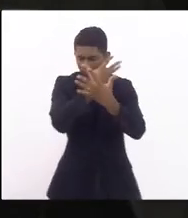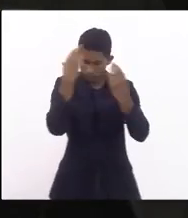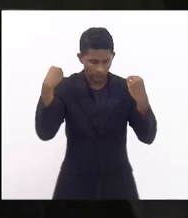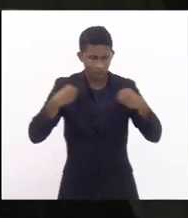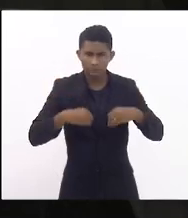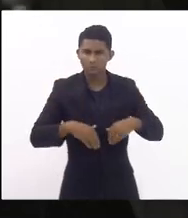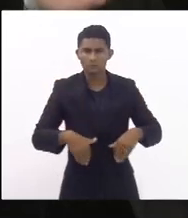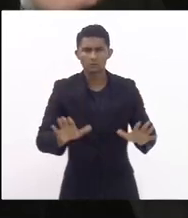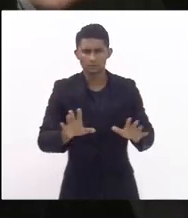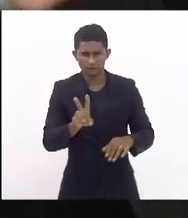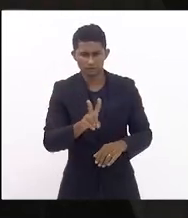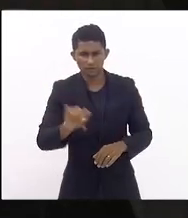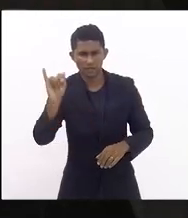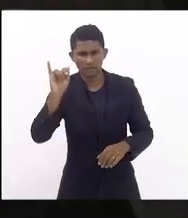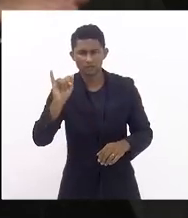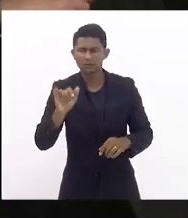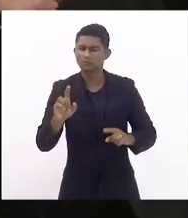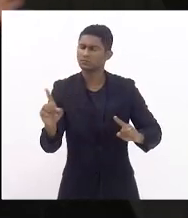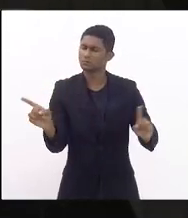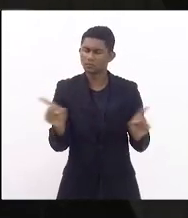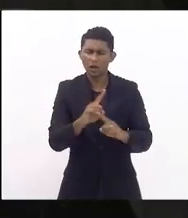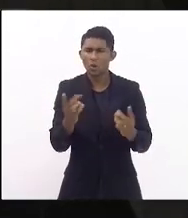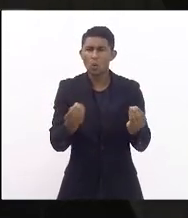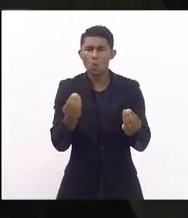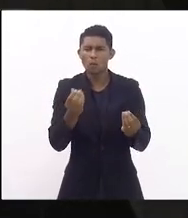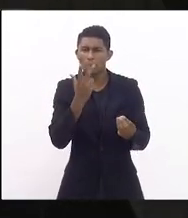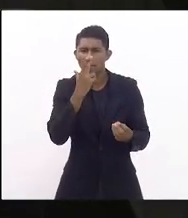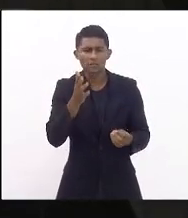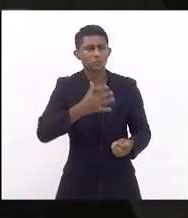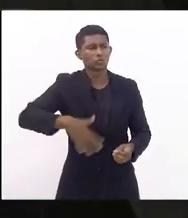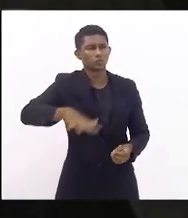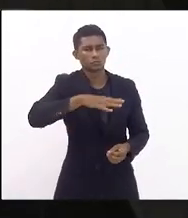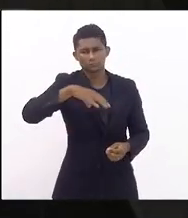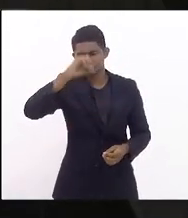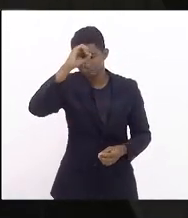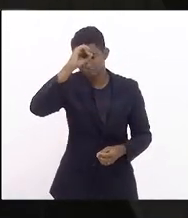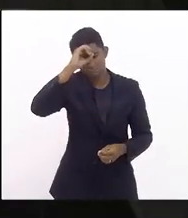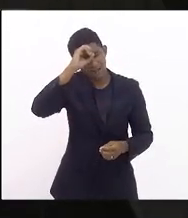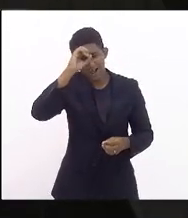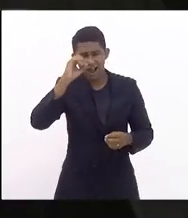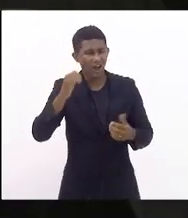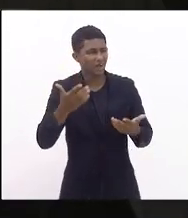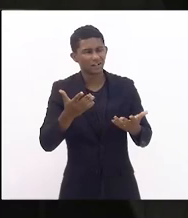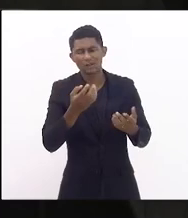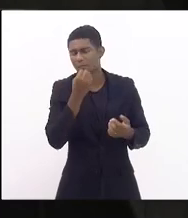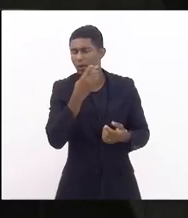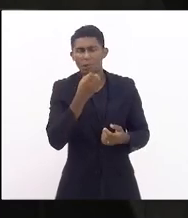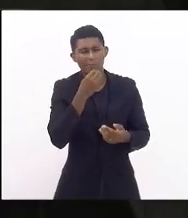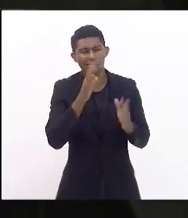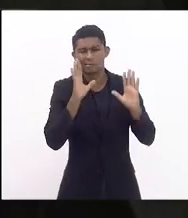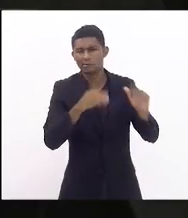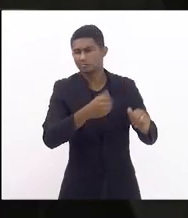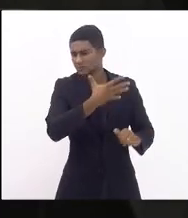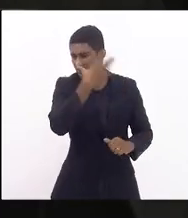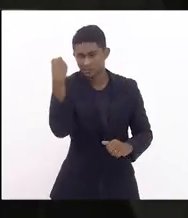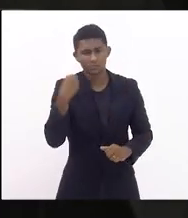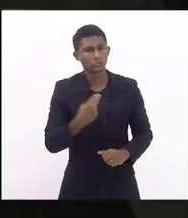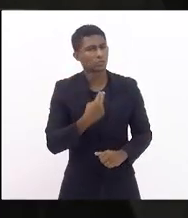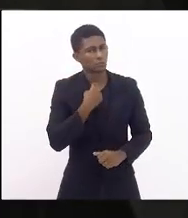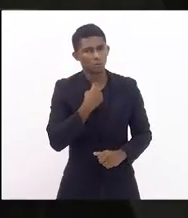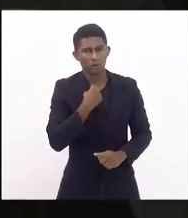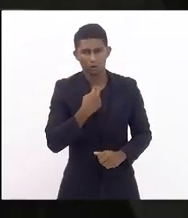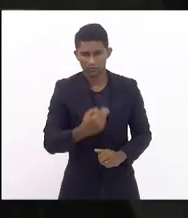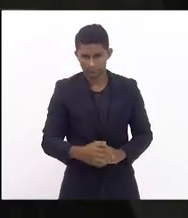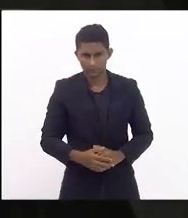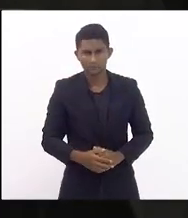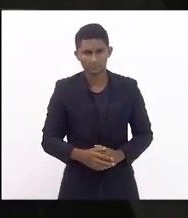juventude hoje, fique no vácuo, sem ninguém saber de nada e apenas satisfeitos com algumas migalhas de respostas em relação a essa